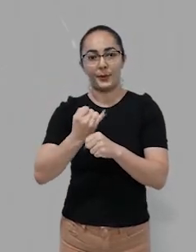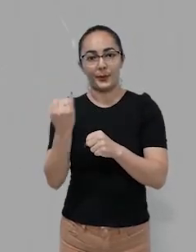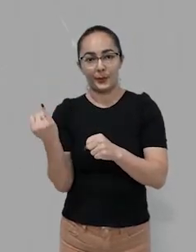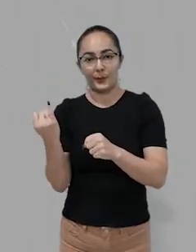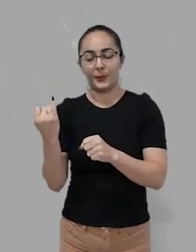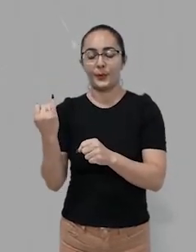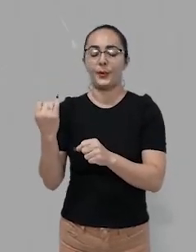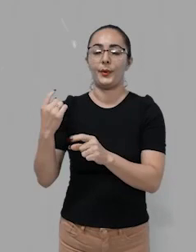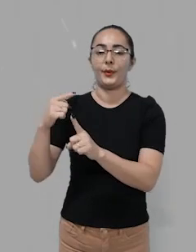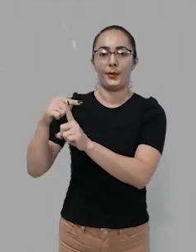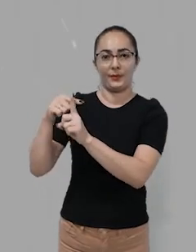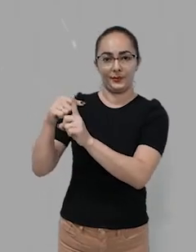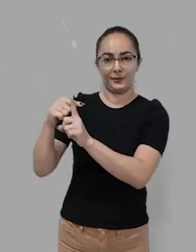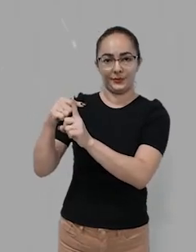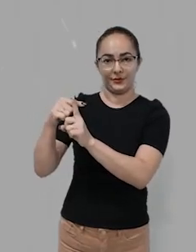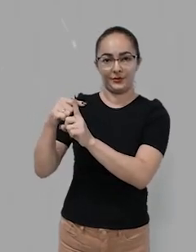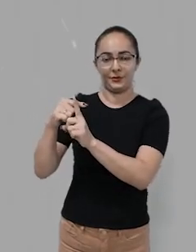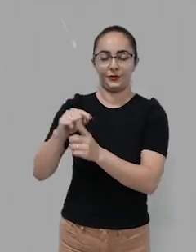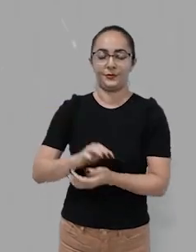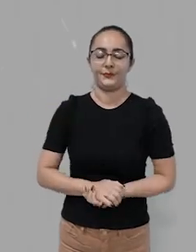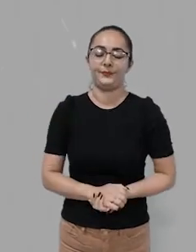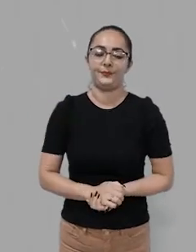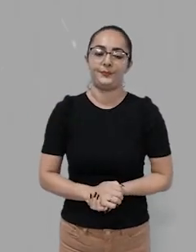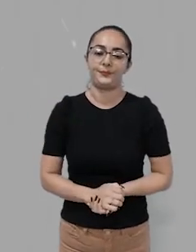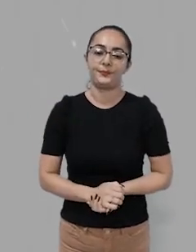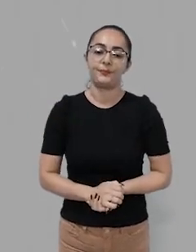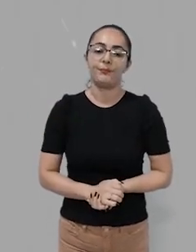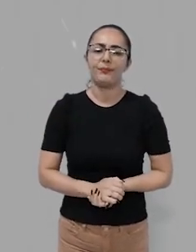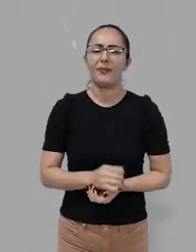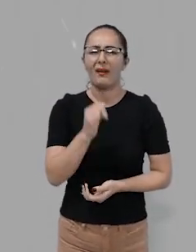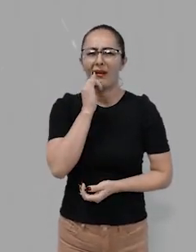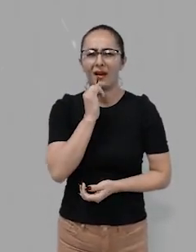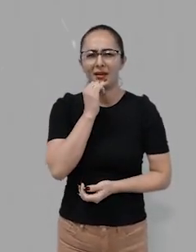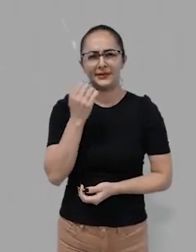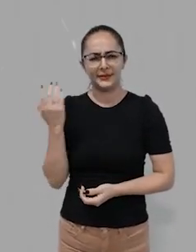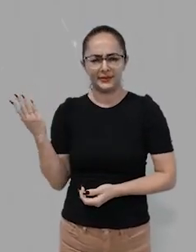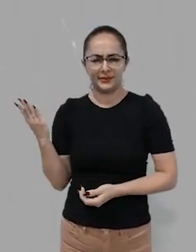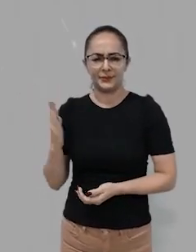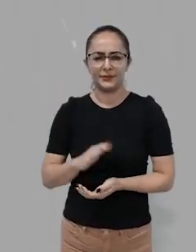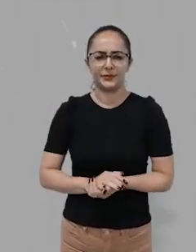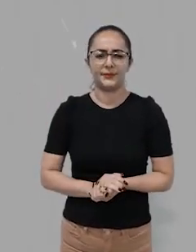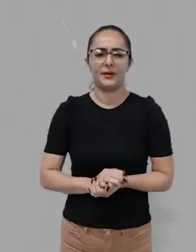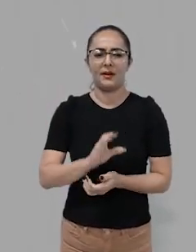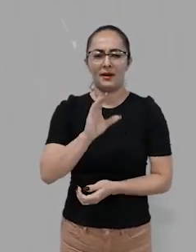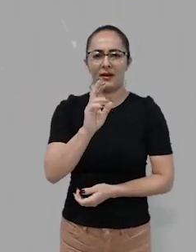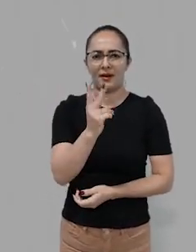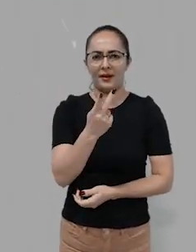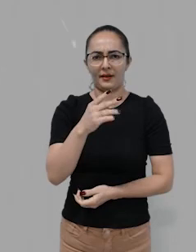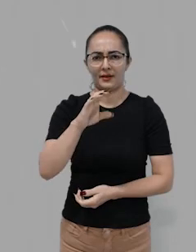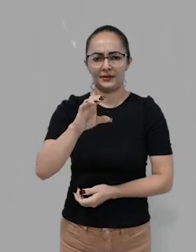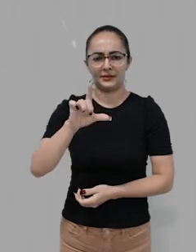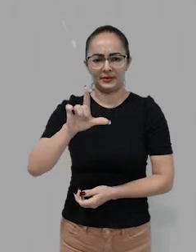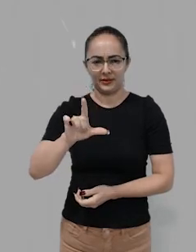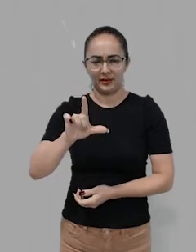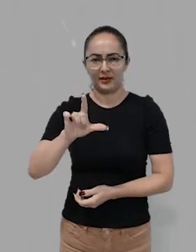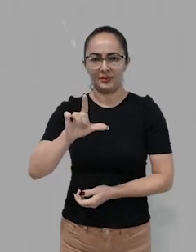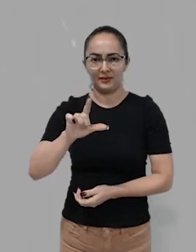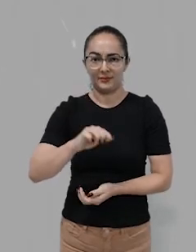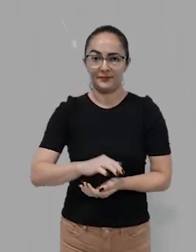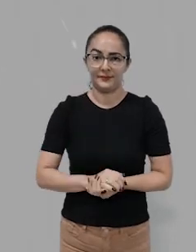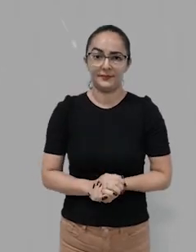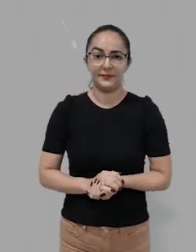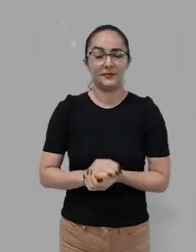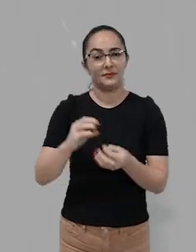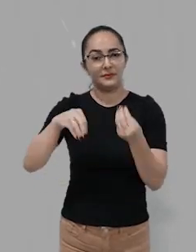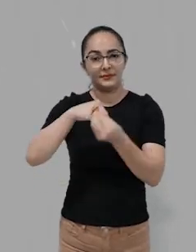H+, segundo Arrhenius. Então, aqui nós temos alguns exemplos. Ó. O HCl é o ácido clorídrico, então, em